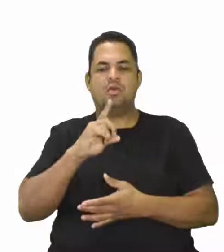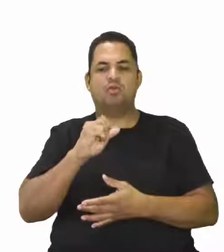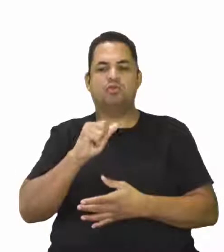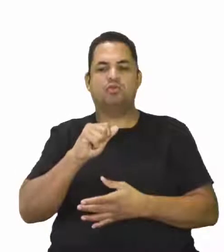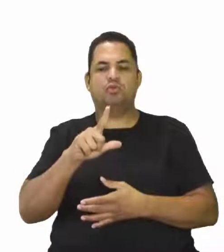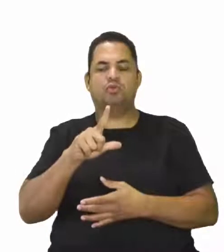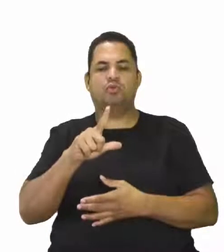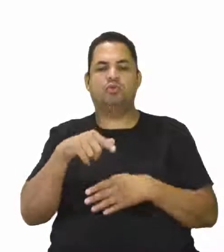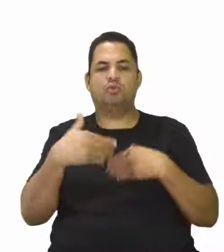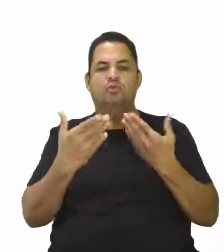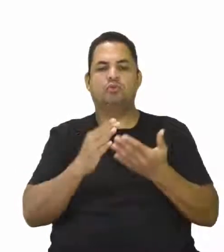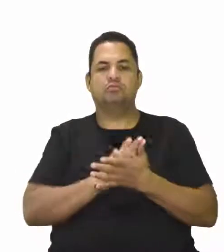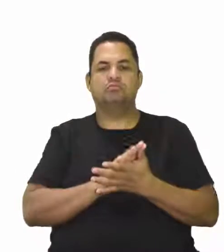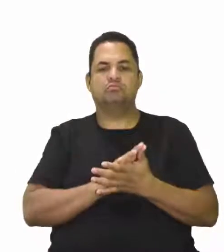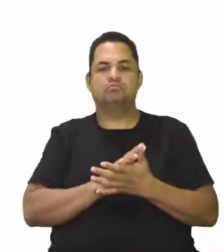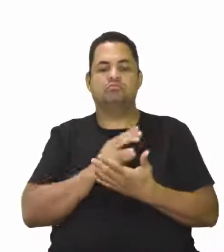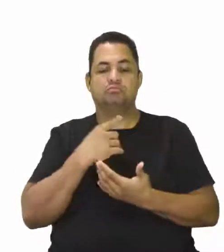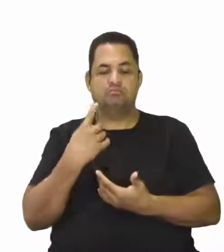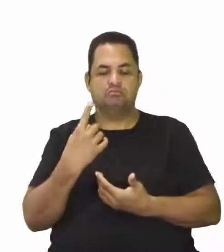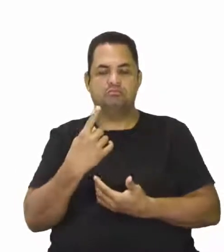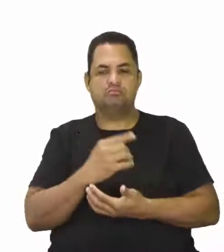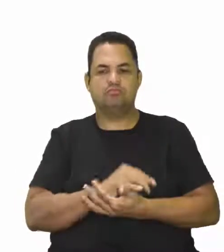torno do brasileiro.